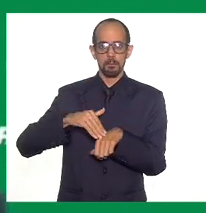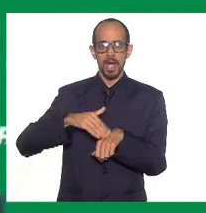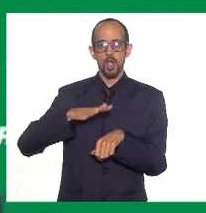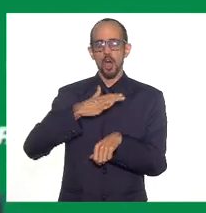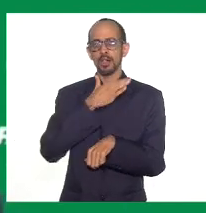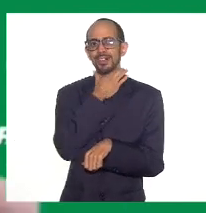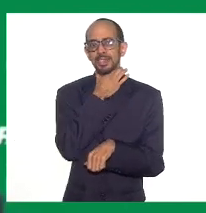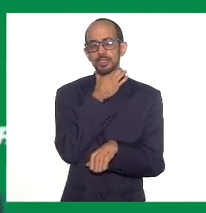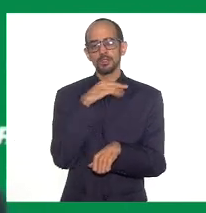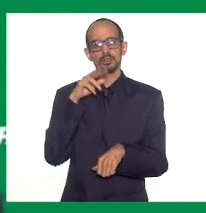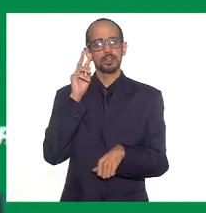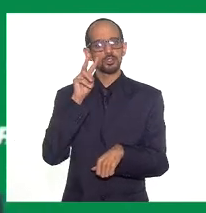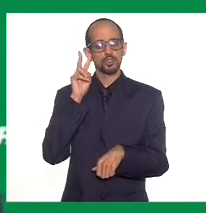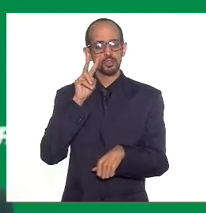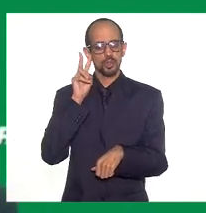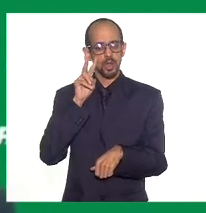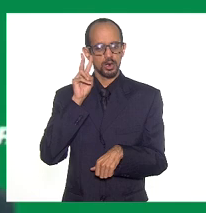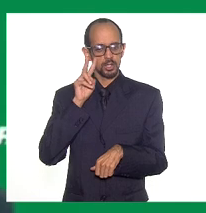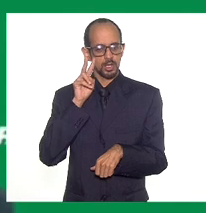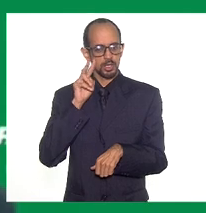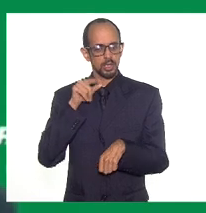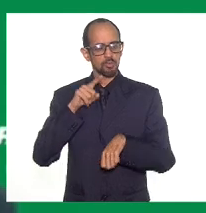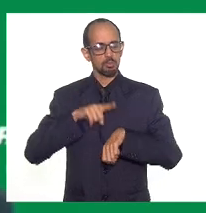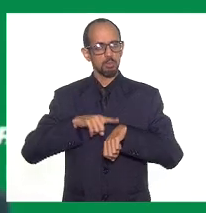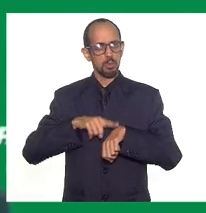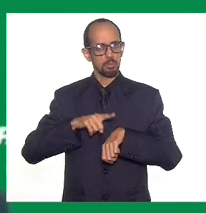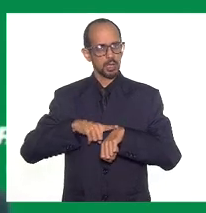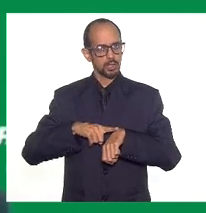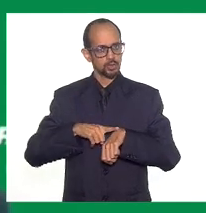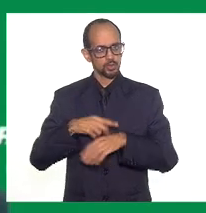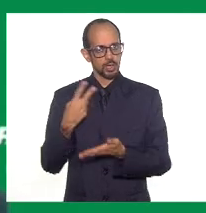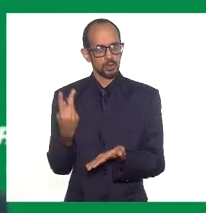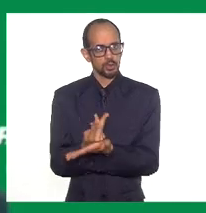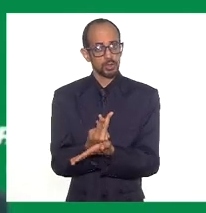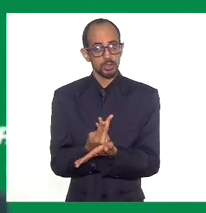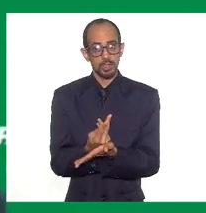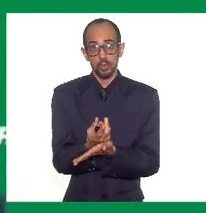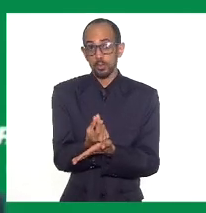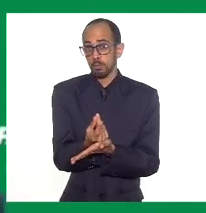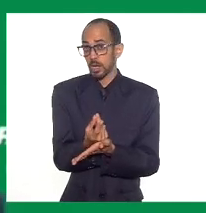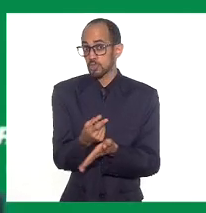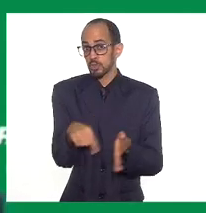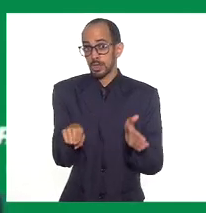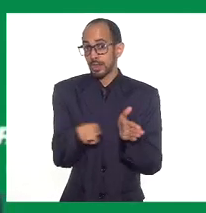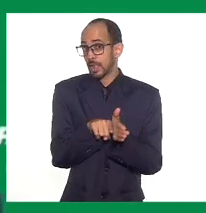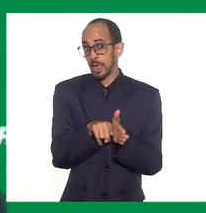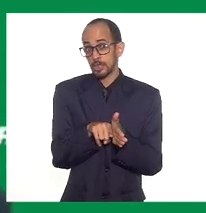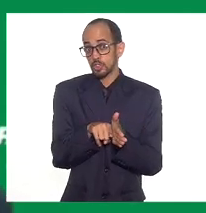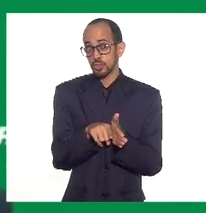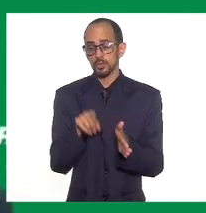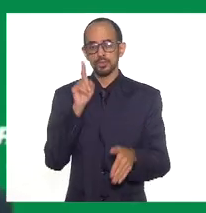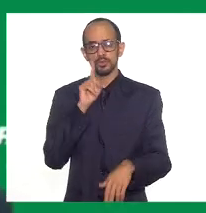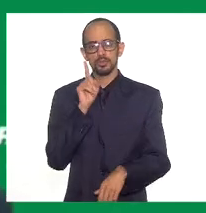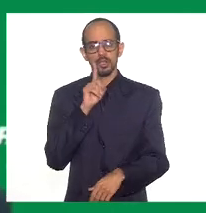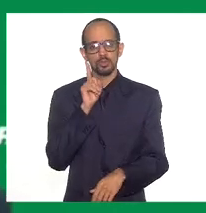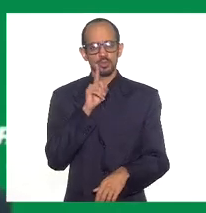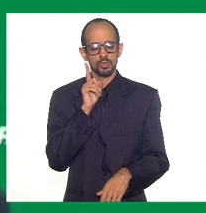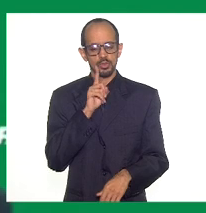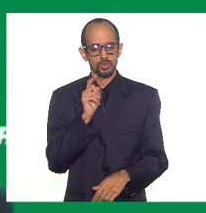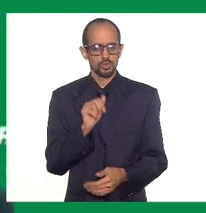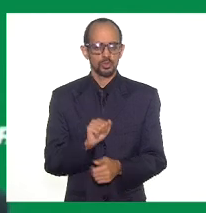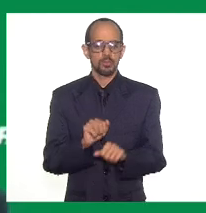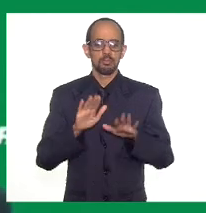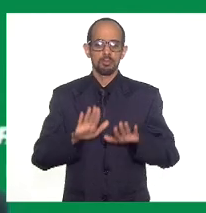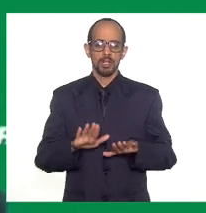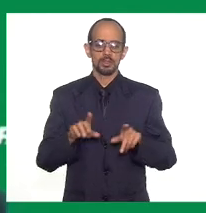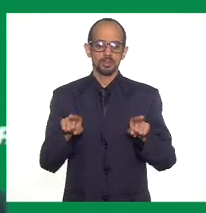Né? Tivemos aí episódios pontuais de preços negativos de petróleo, né, nos Estados Unidos,